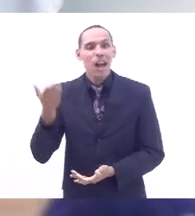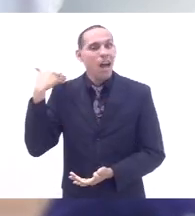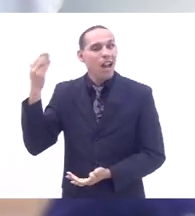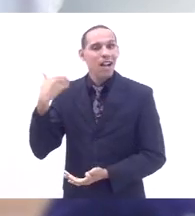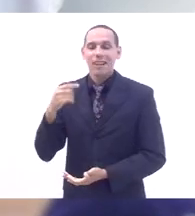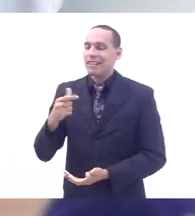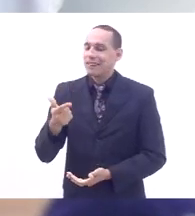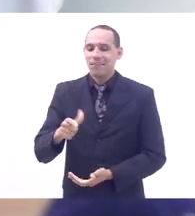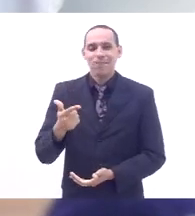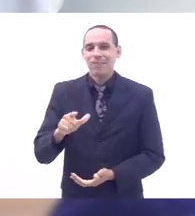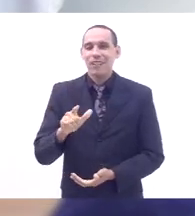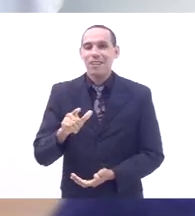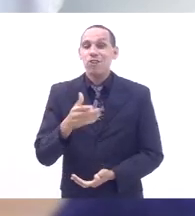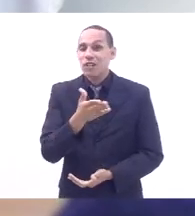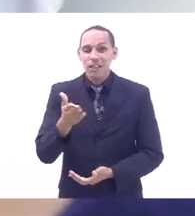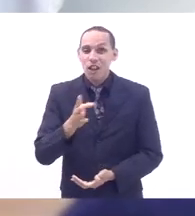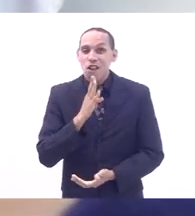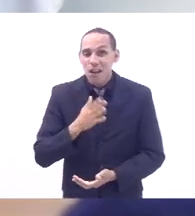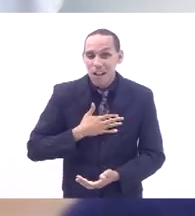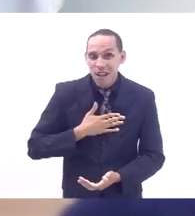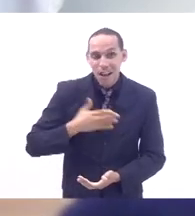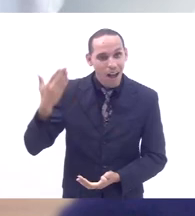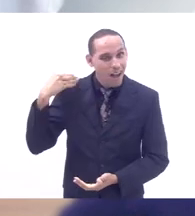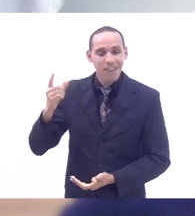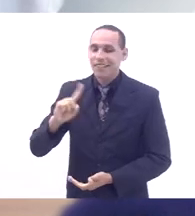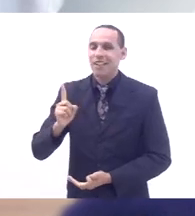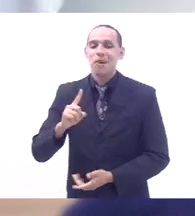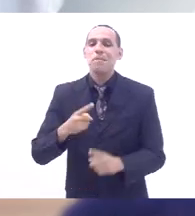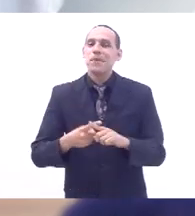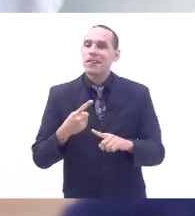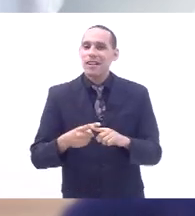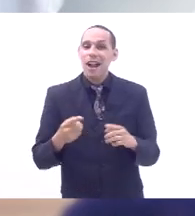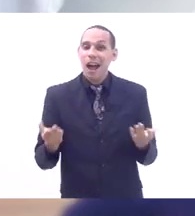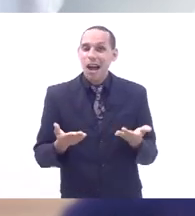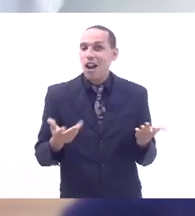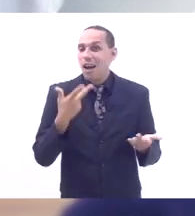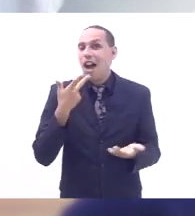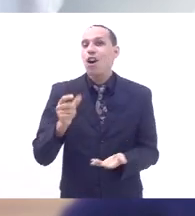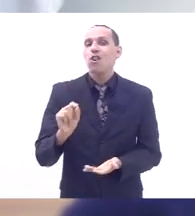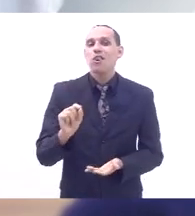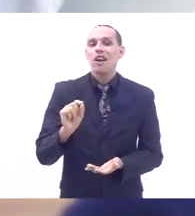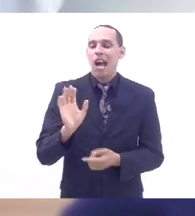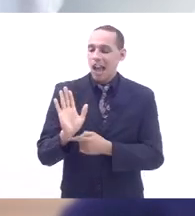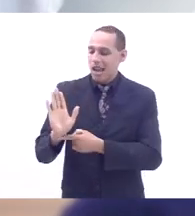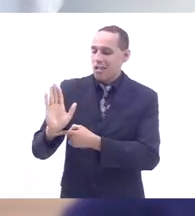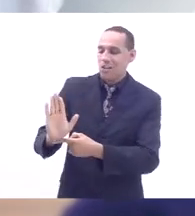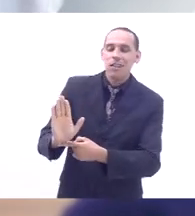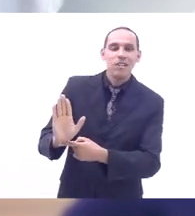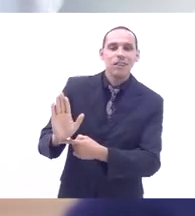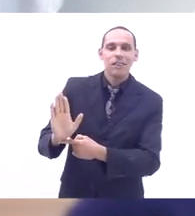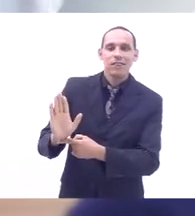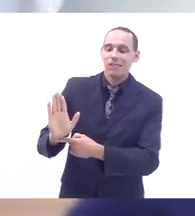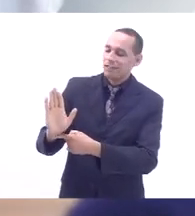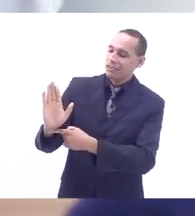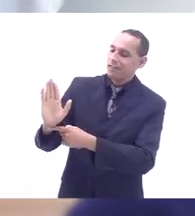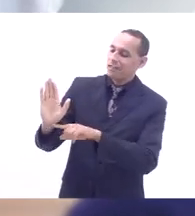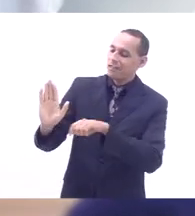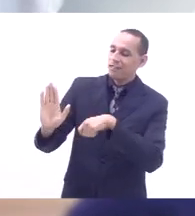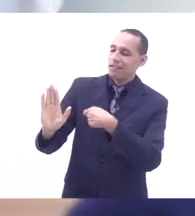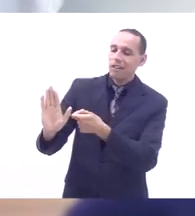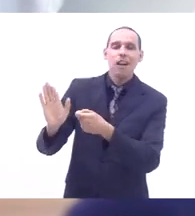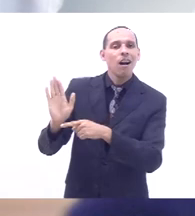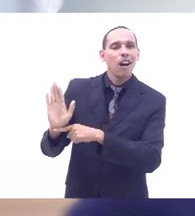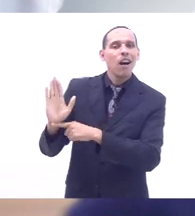me conheceram antes, porque hoje a gente fala a palavra ajudar, ela é muito... Eu não vou